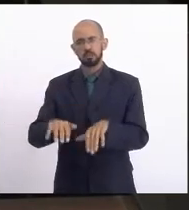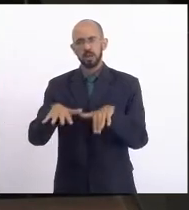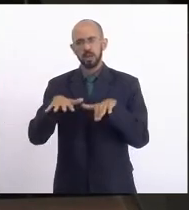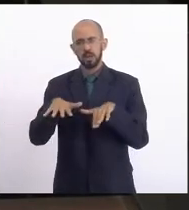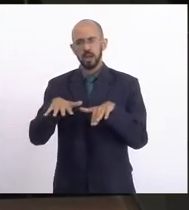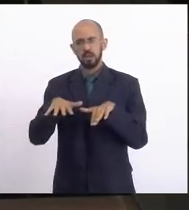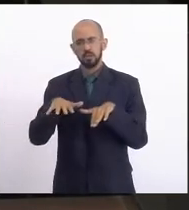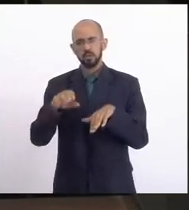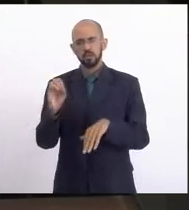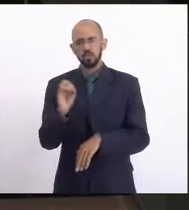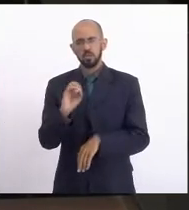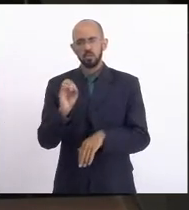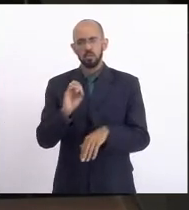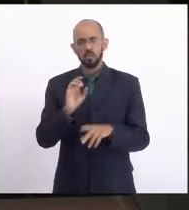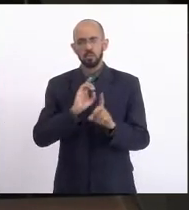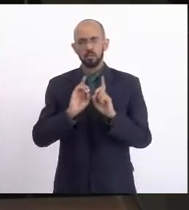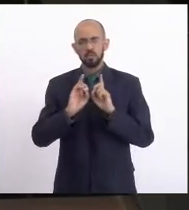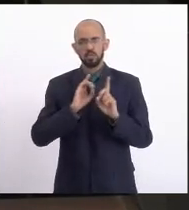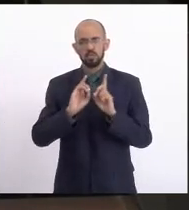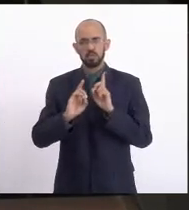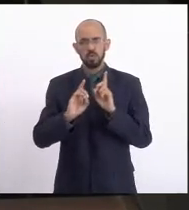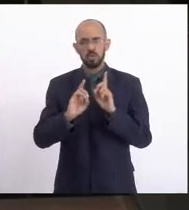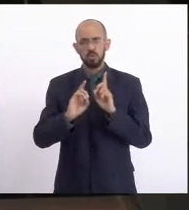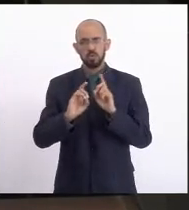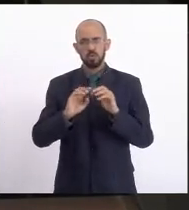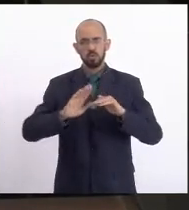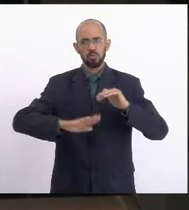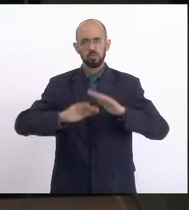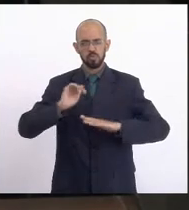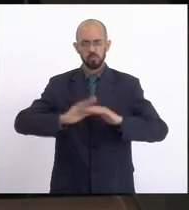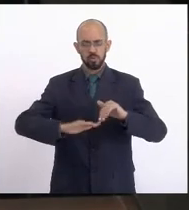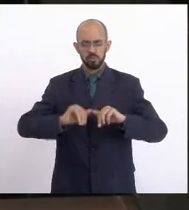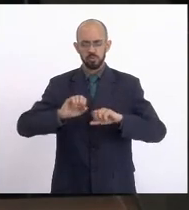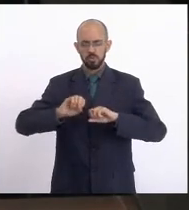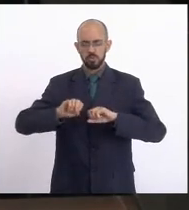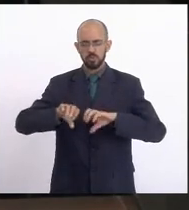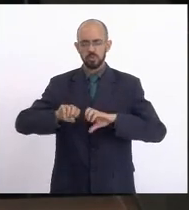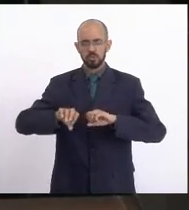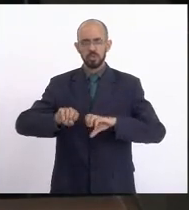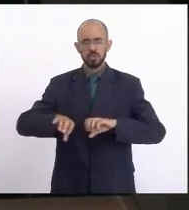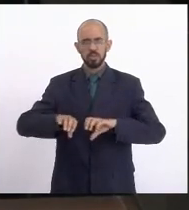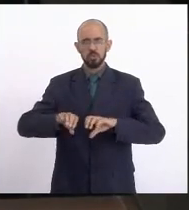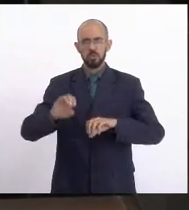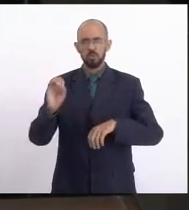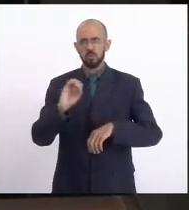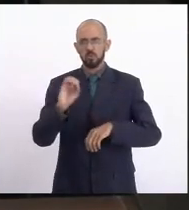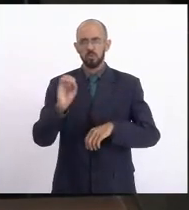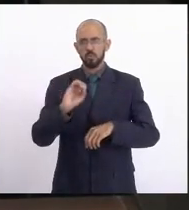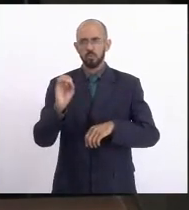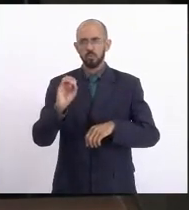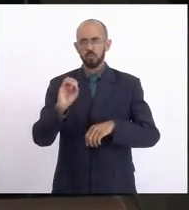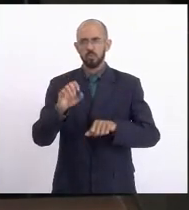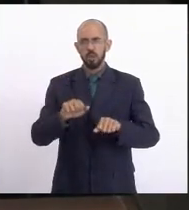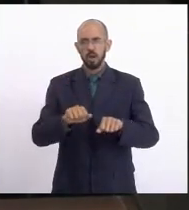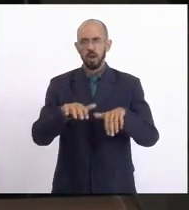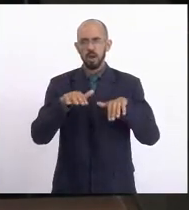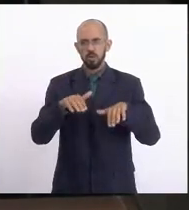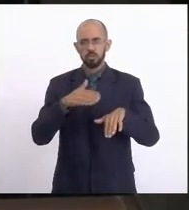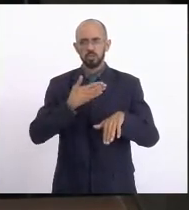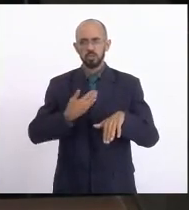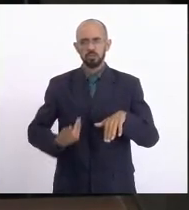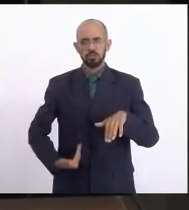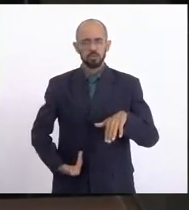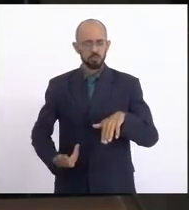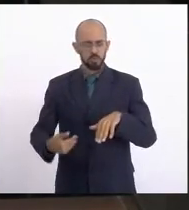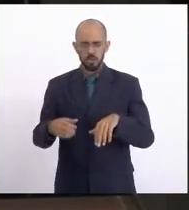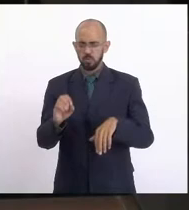sem nenhuma discussão com os profissionais da educação, sem nenhuma audiência pública, sem